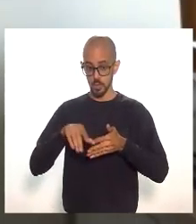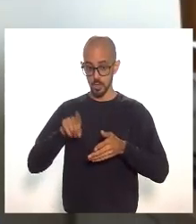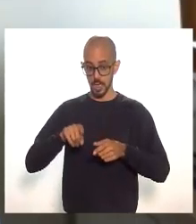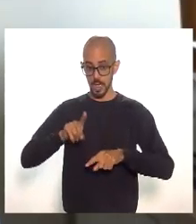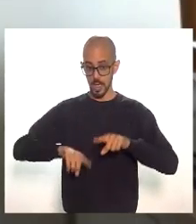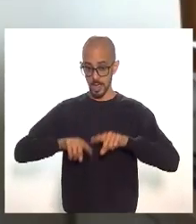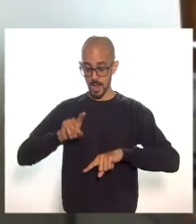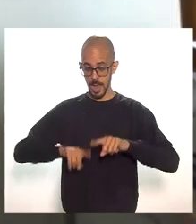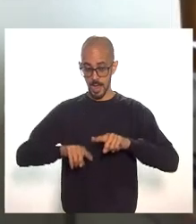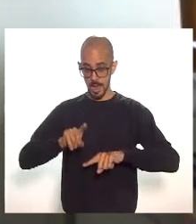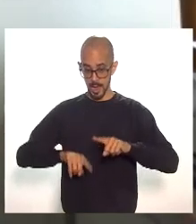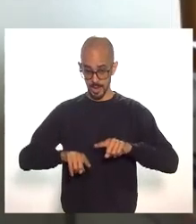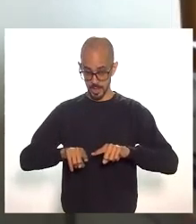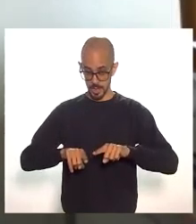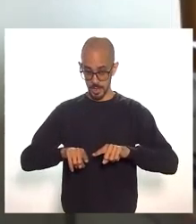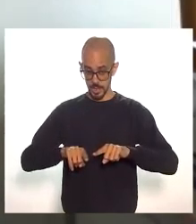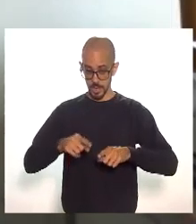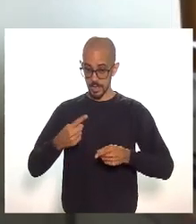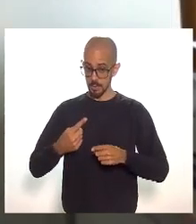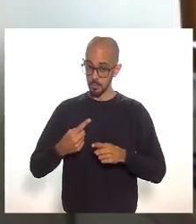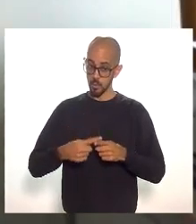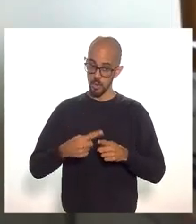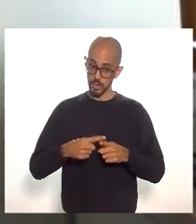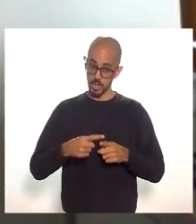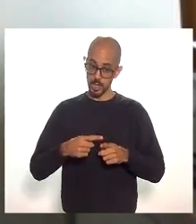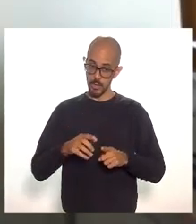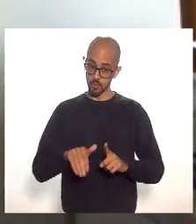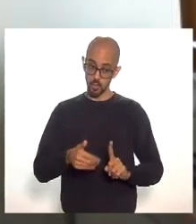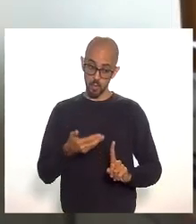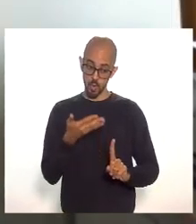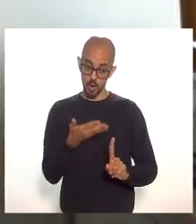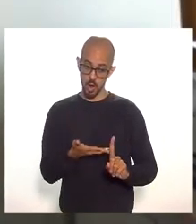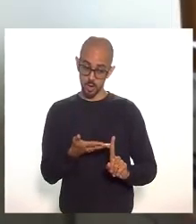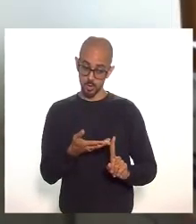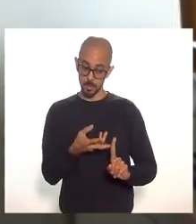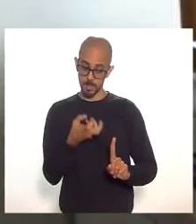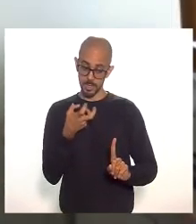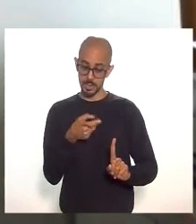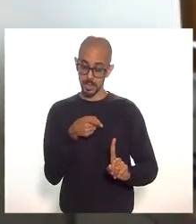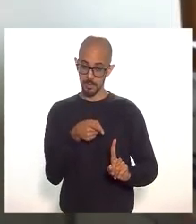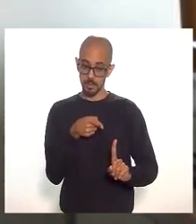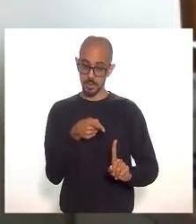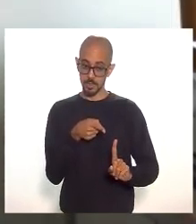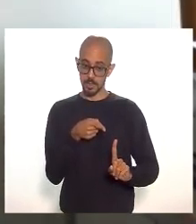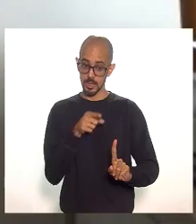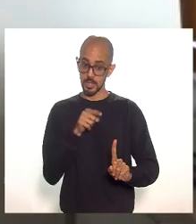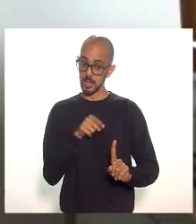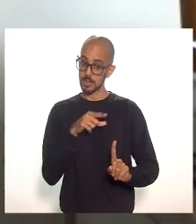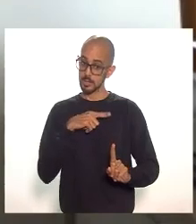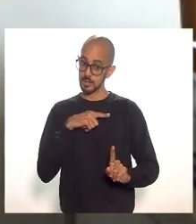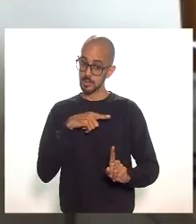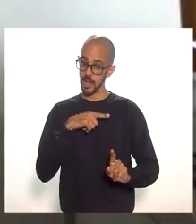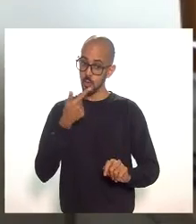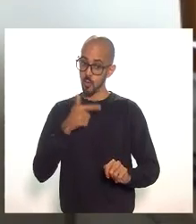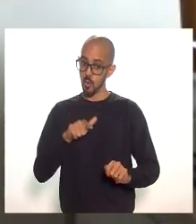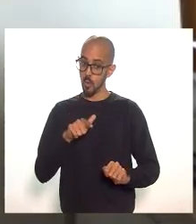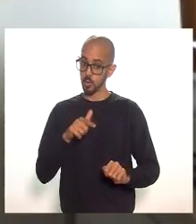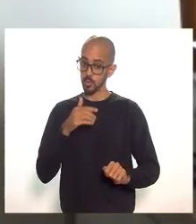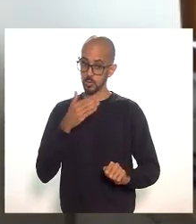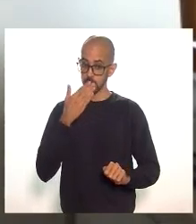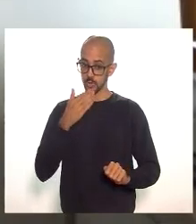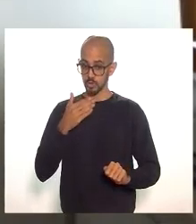carga, é porque ficou reconhecido que esses tipos de veículos têm uma outra dimensão e